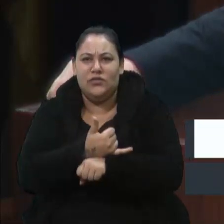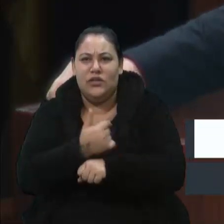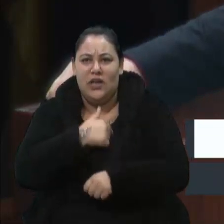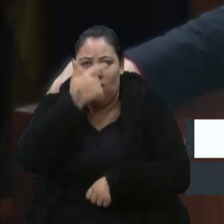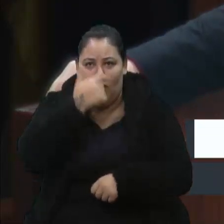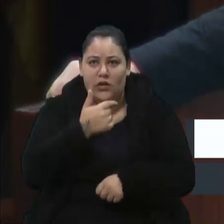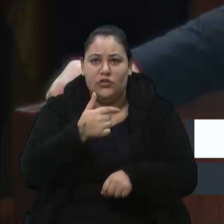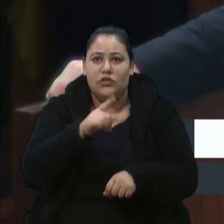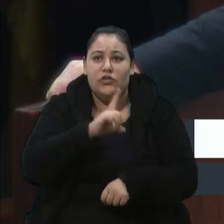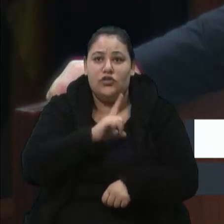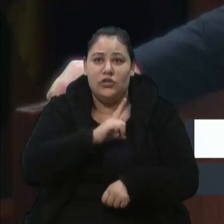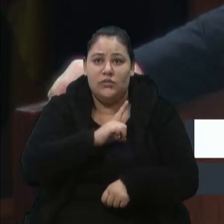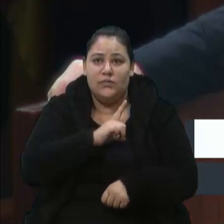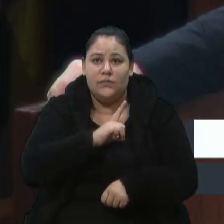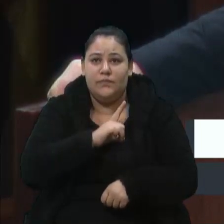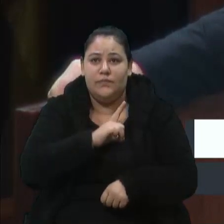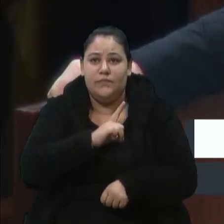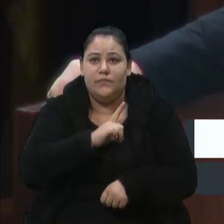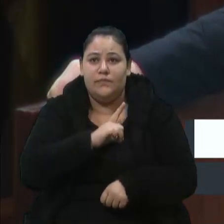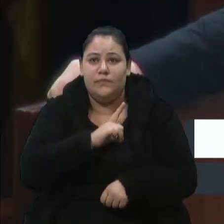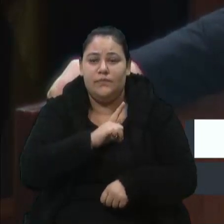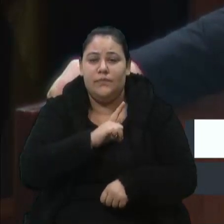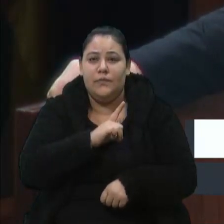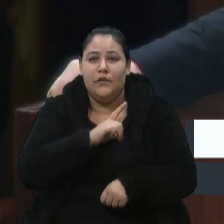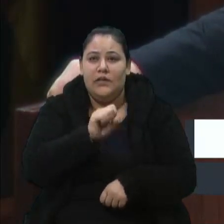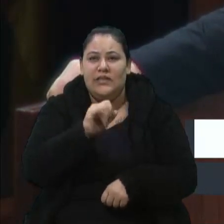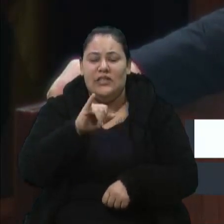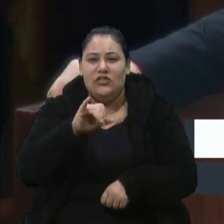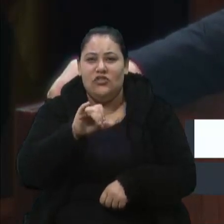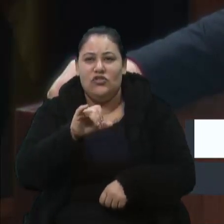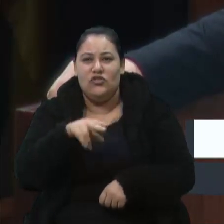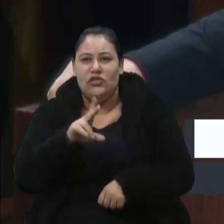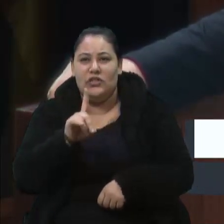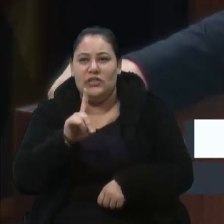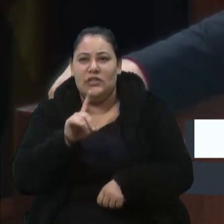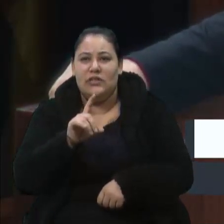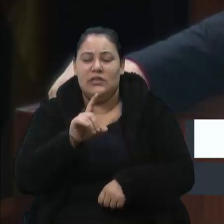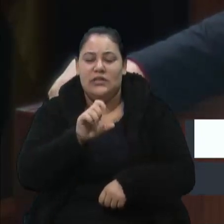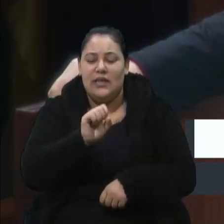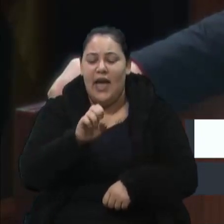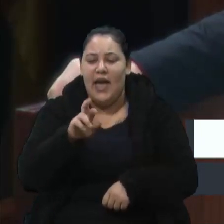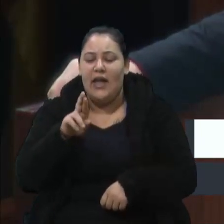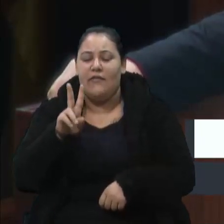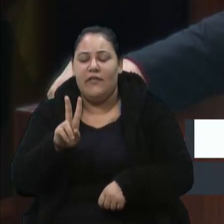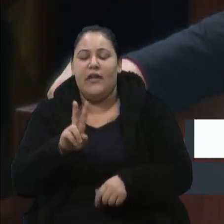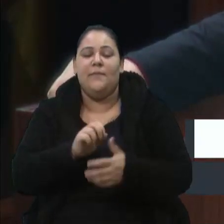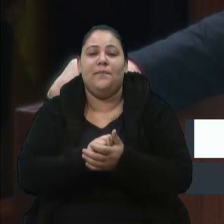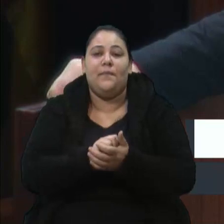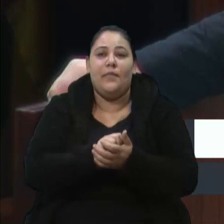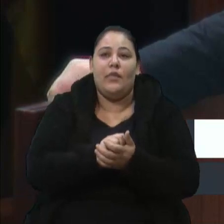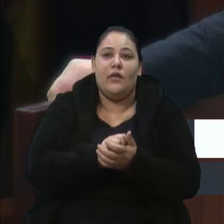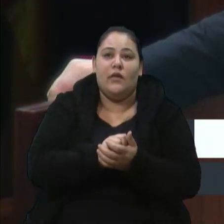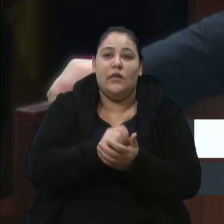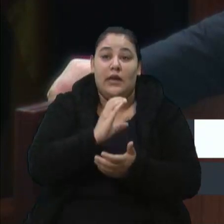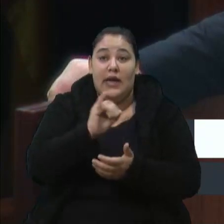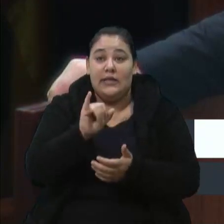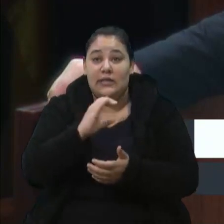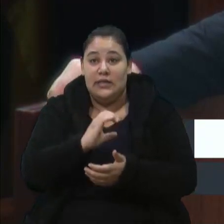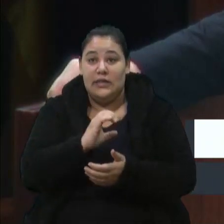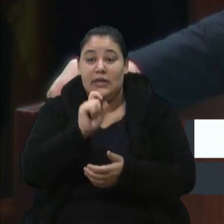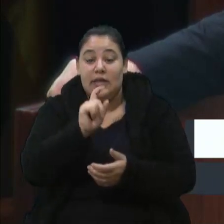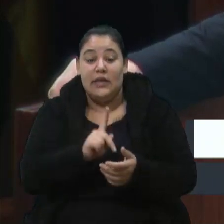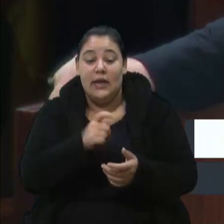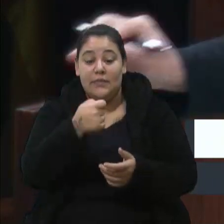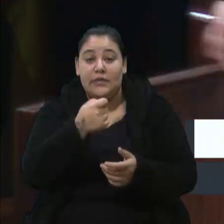eu vou reiterar, eu não defendo os sindicatos metalúrgicos, Sindiserve, OAB, UAB e também a SIC. Quem tem que administrar